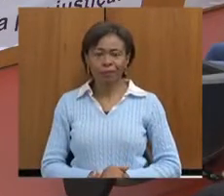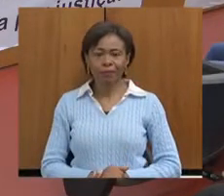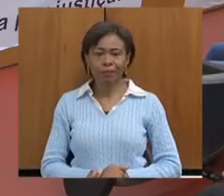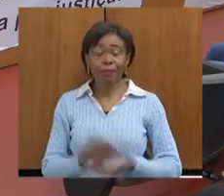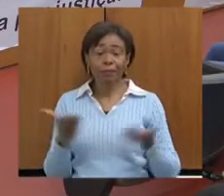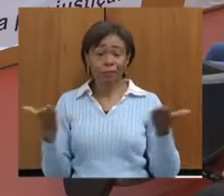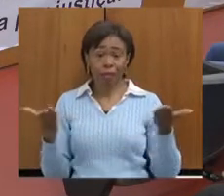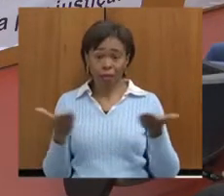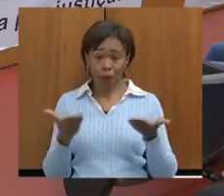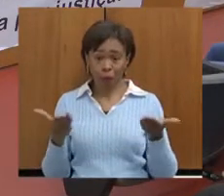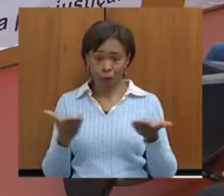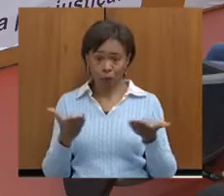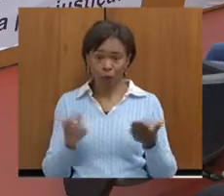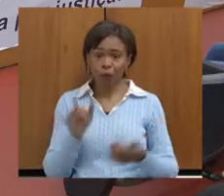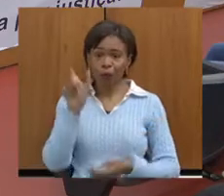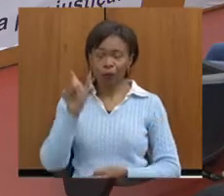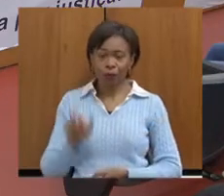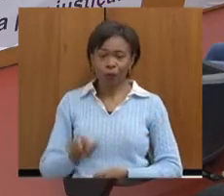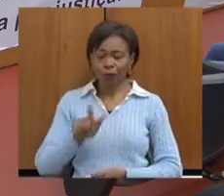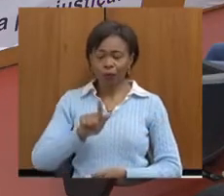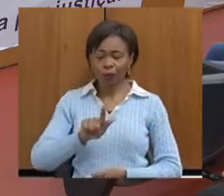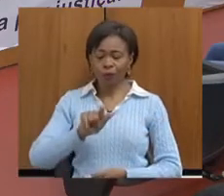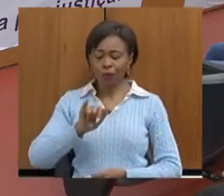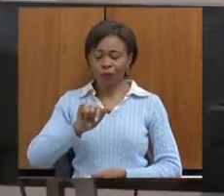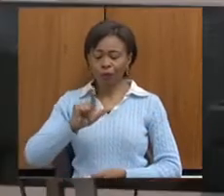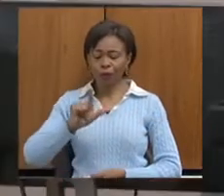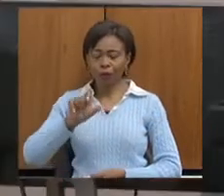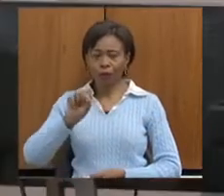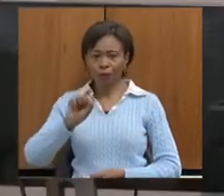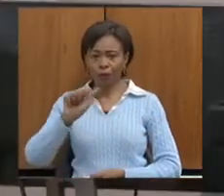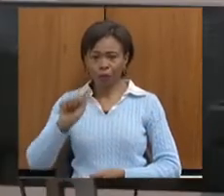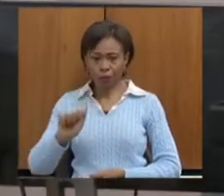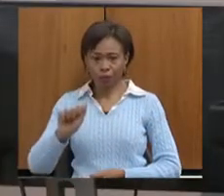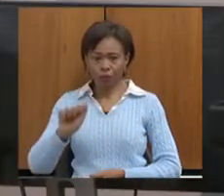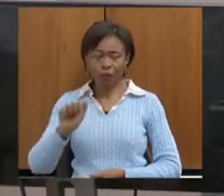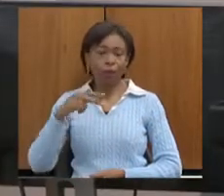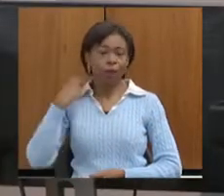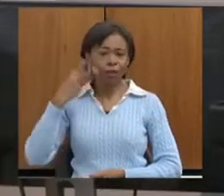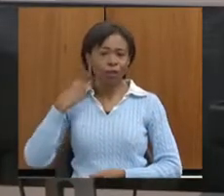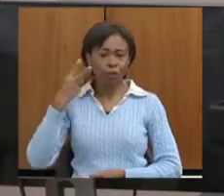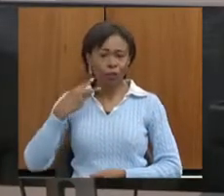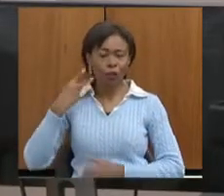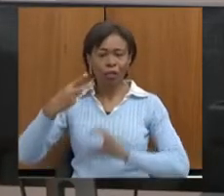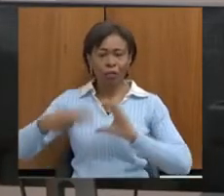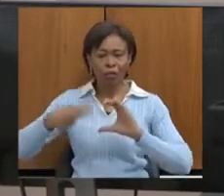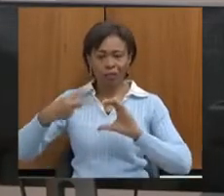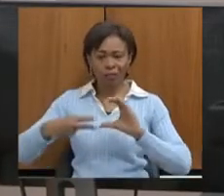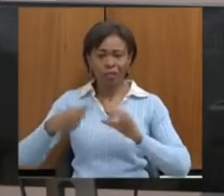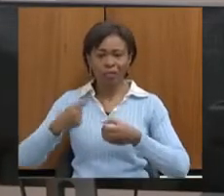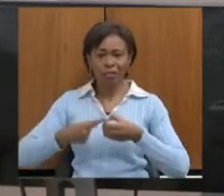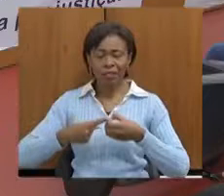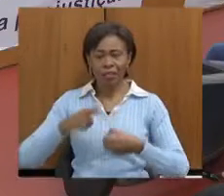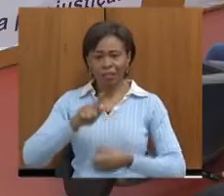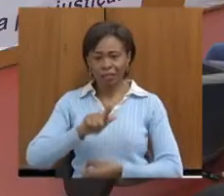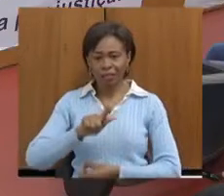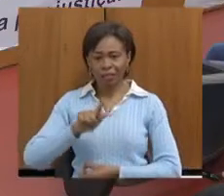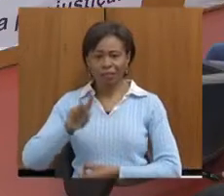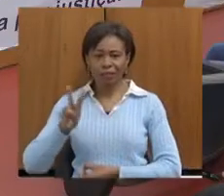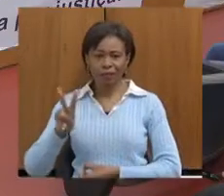a e agora com a palavra gilza Maria dos Santos vereadora da Câmara Municipal de Governador Valadares